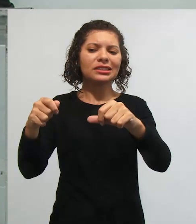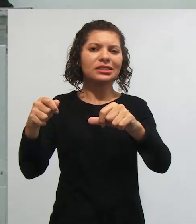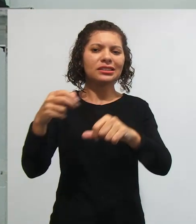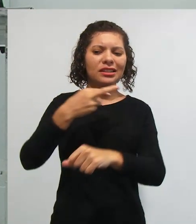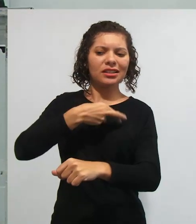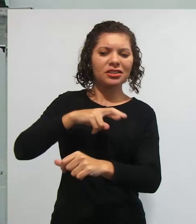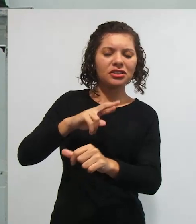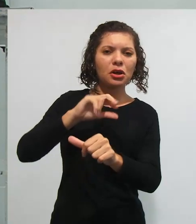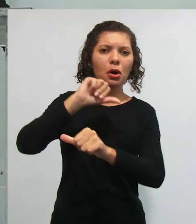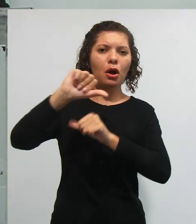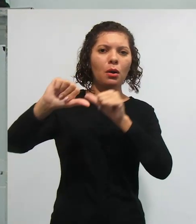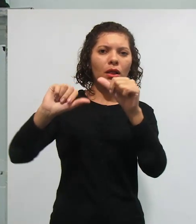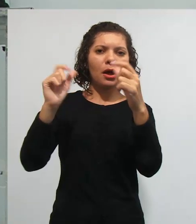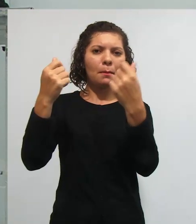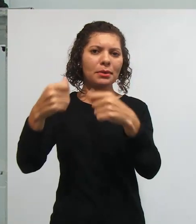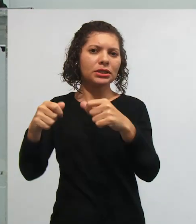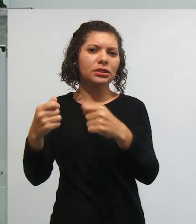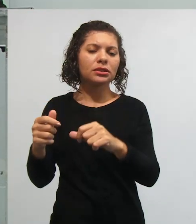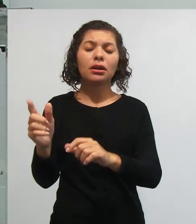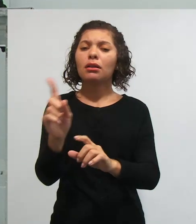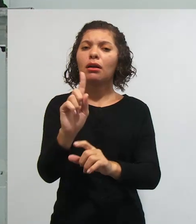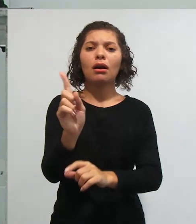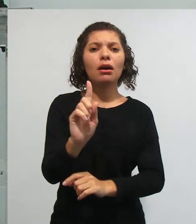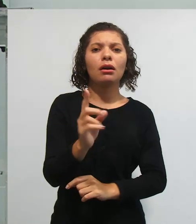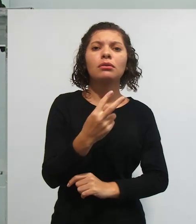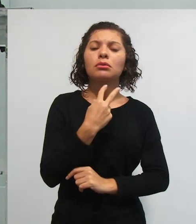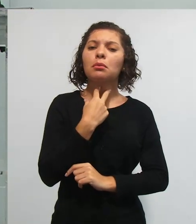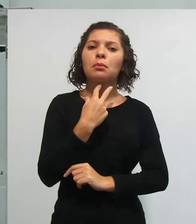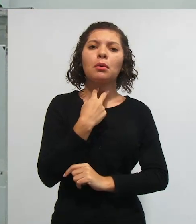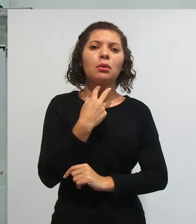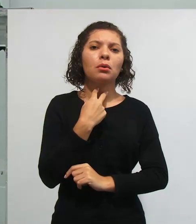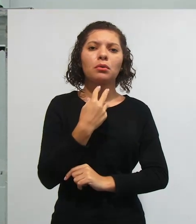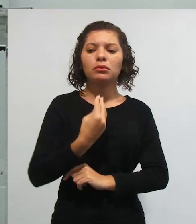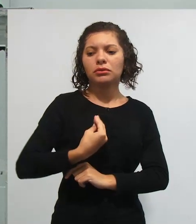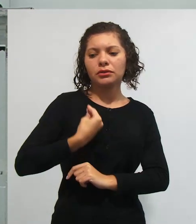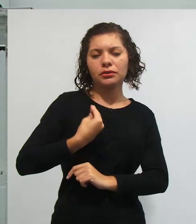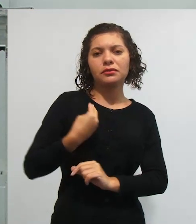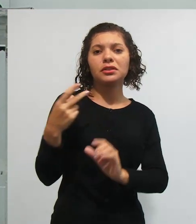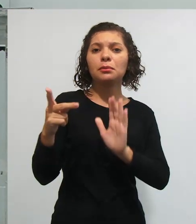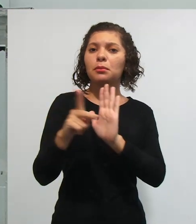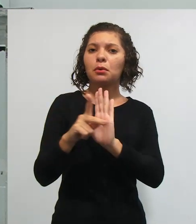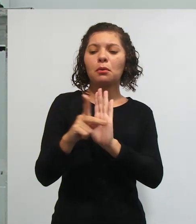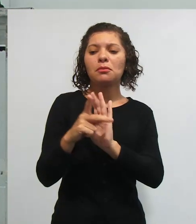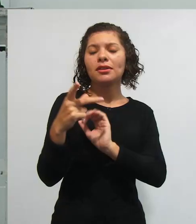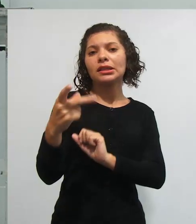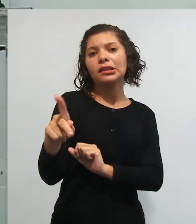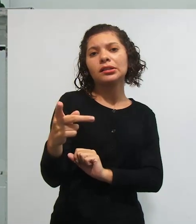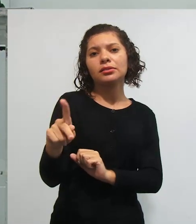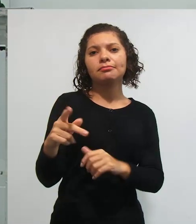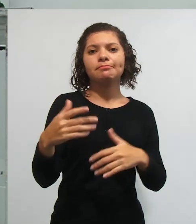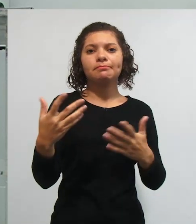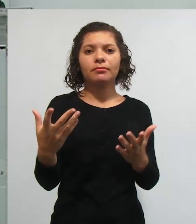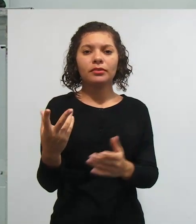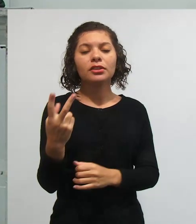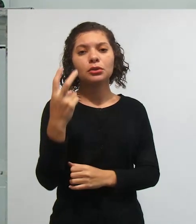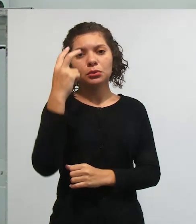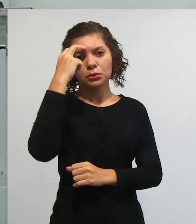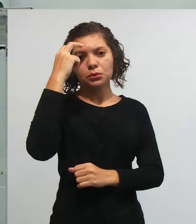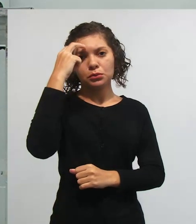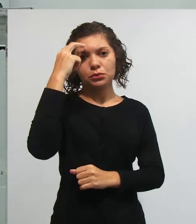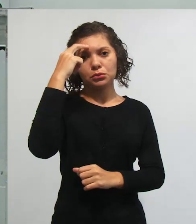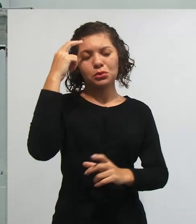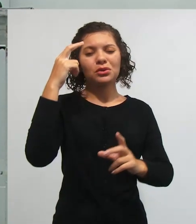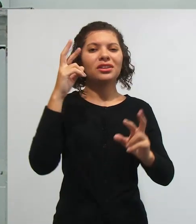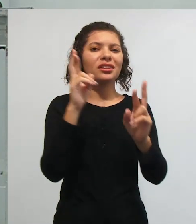crença ter uma outra cultura Isso é uma situação vivenciada por isso que a cultura tem muito